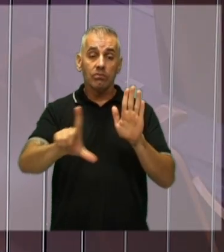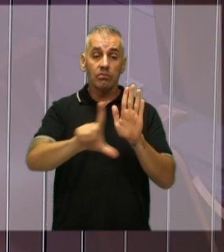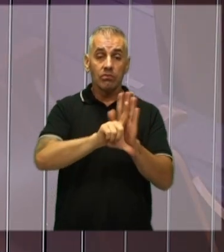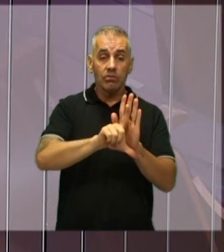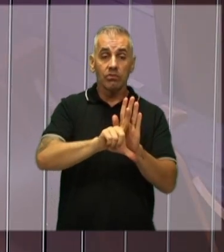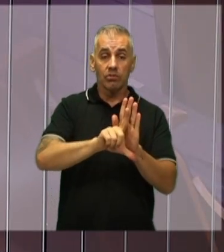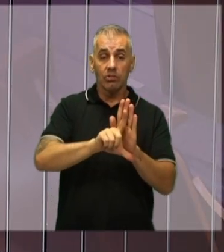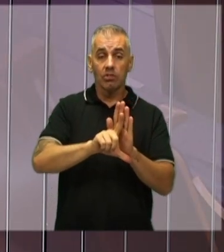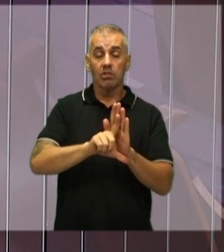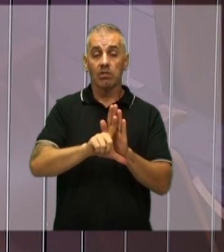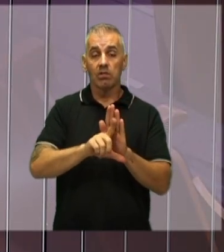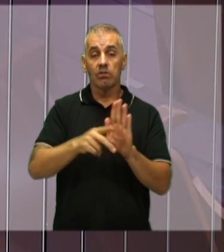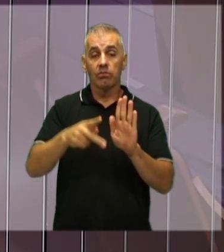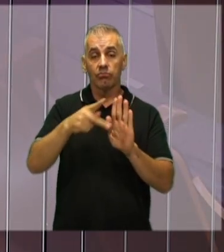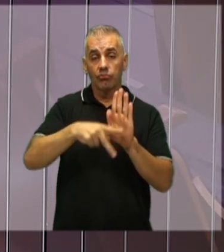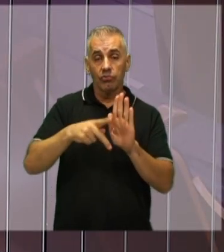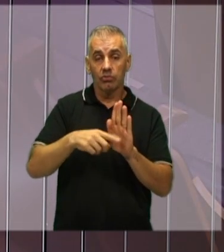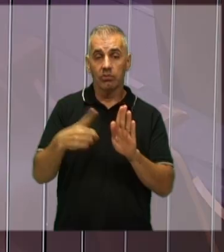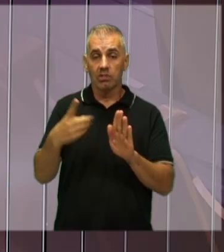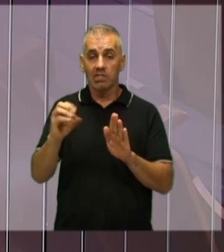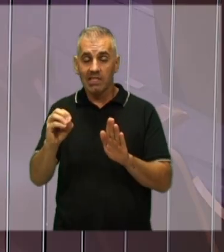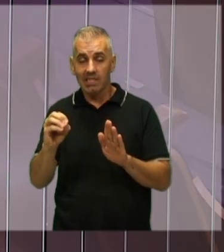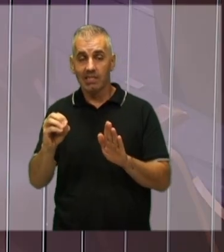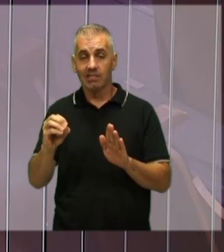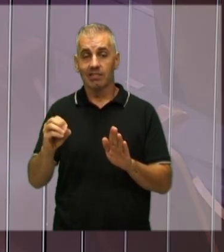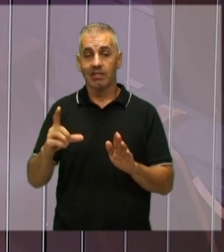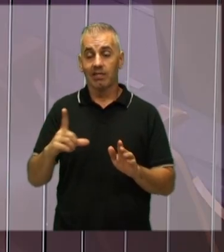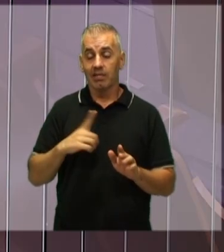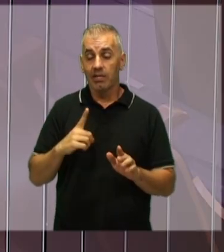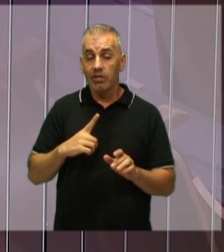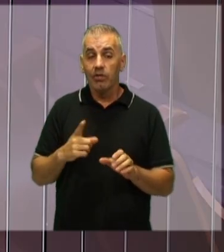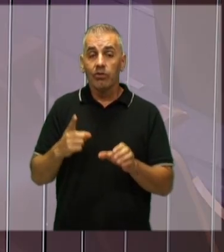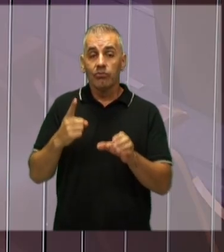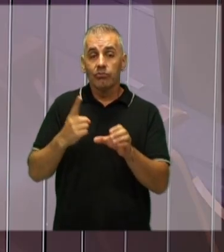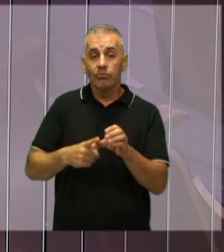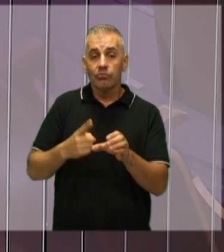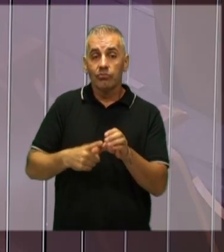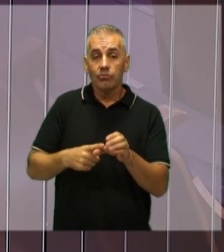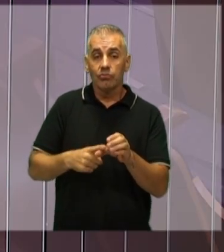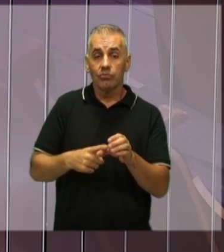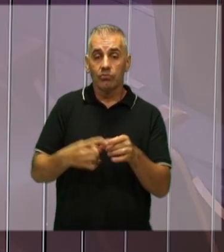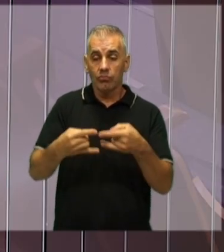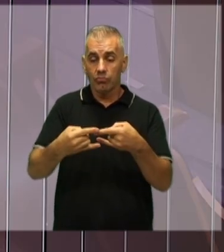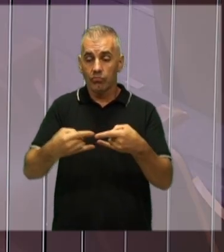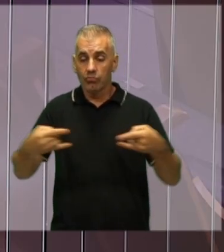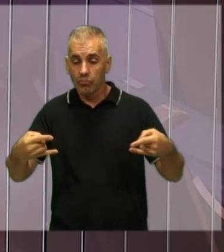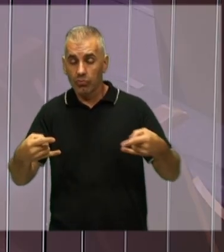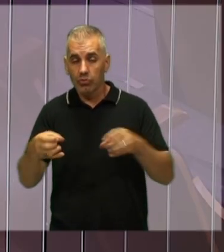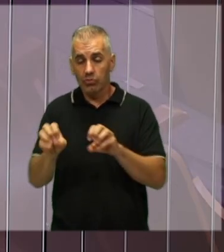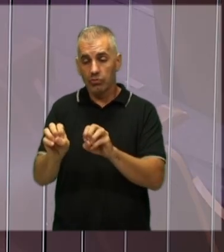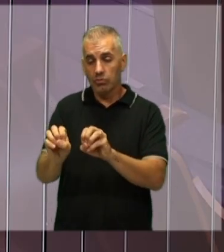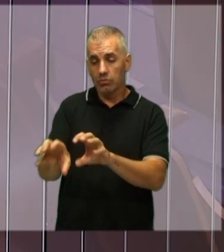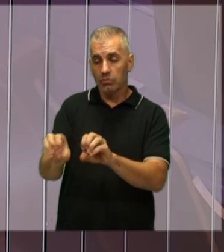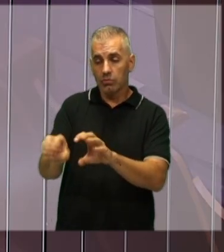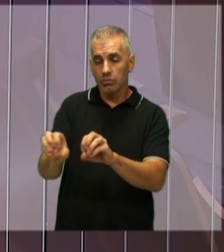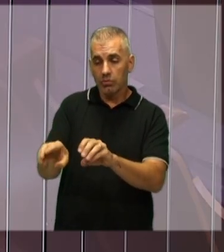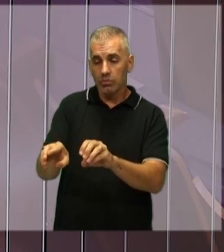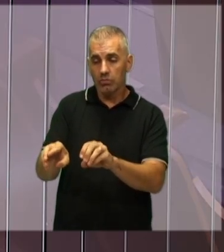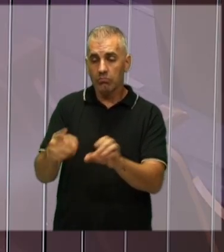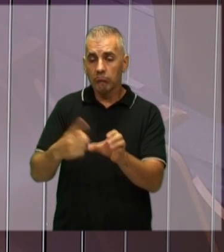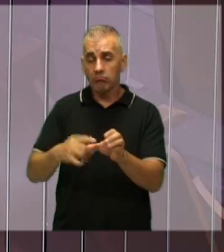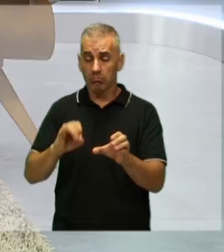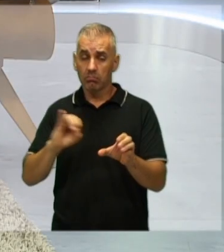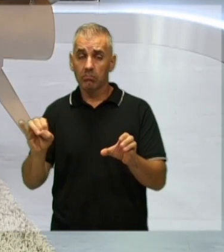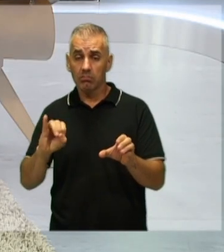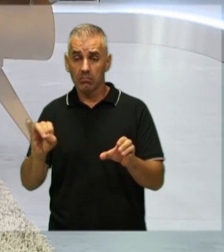de 2026, que institui o programa municipal do voucher educacional no município de Itajaí. O